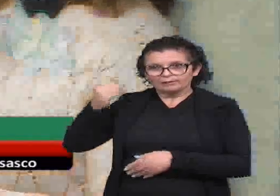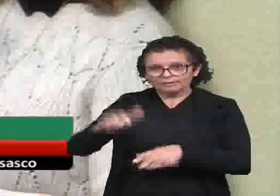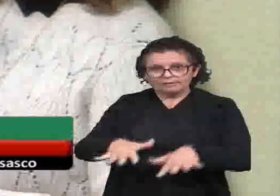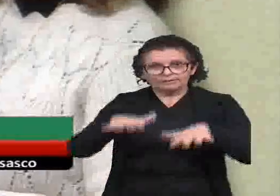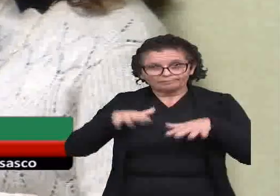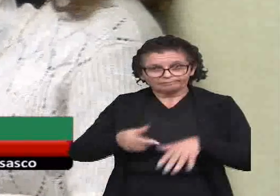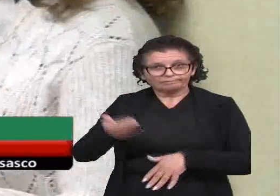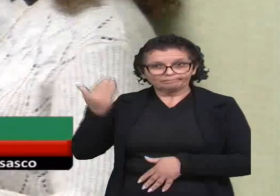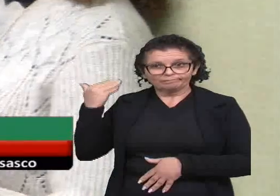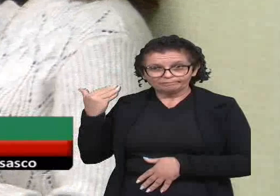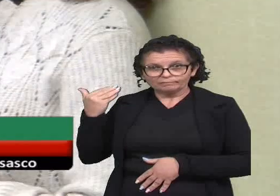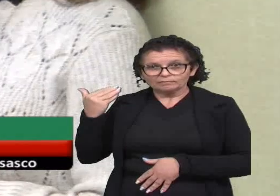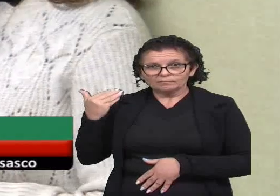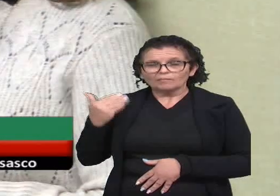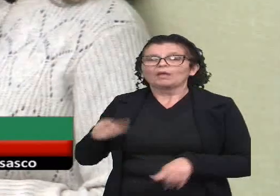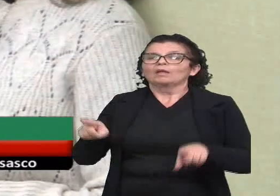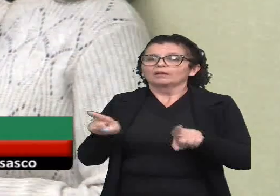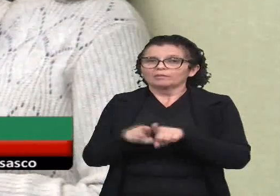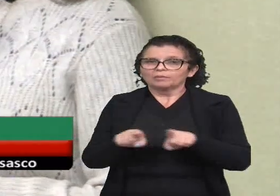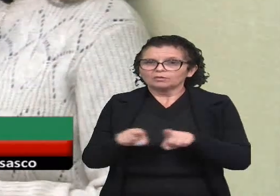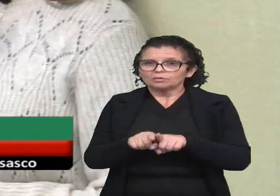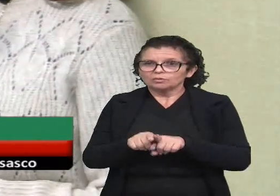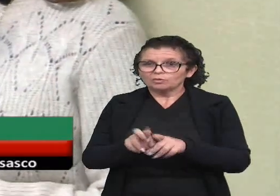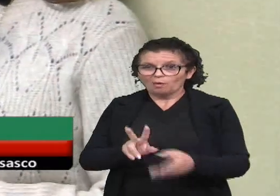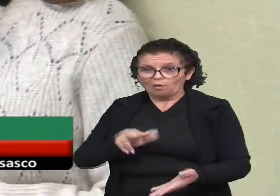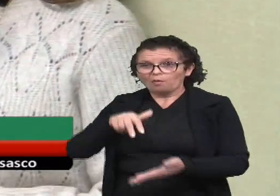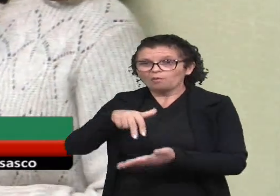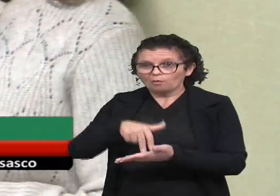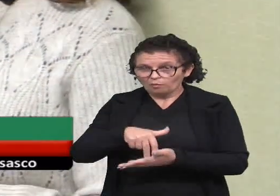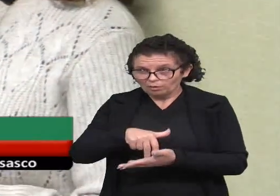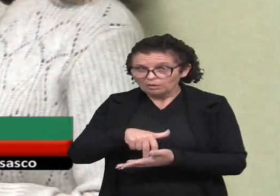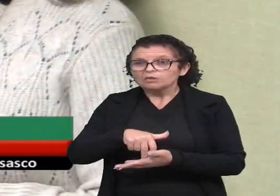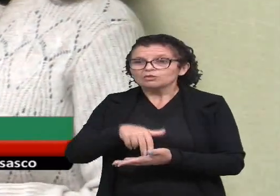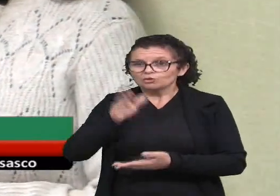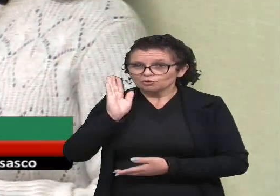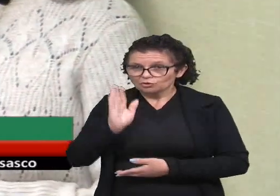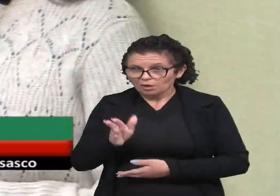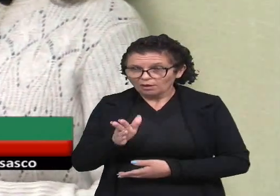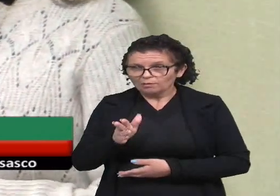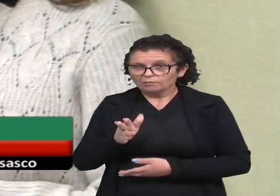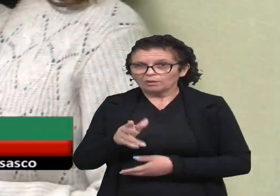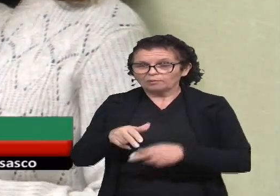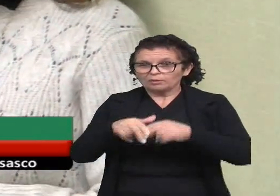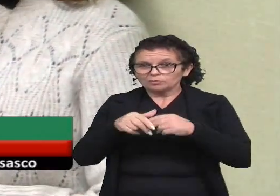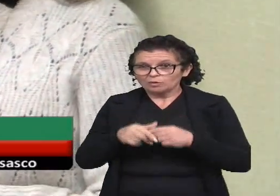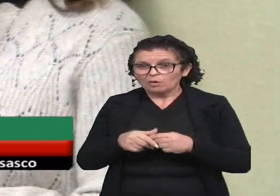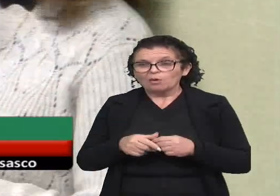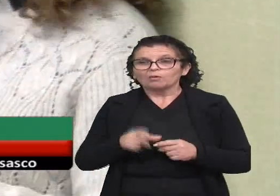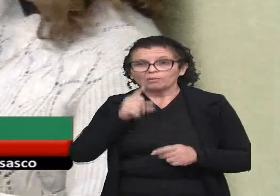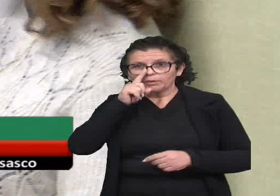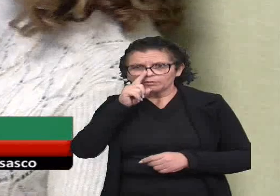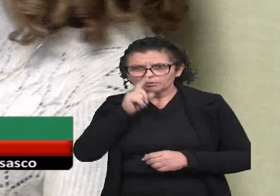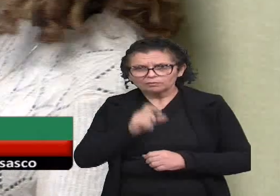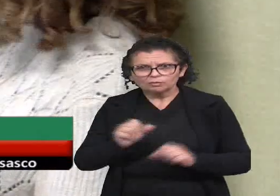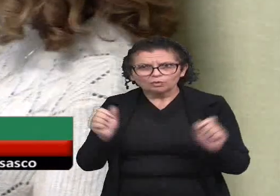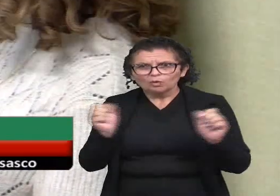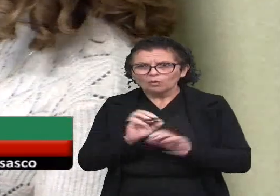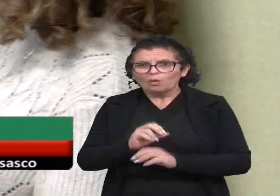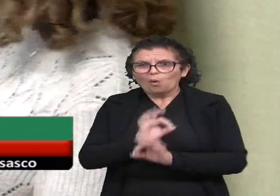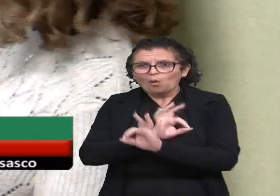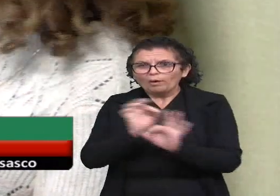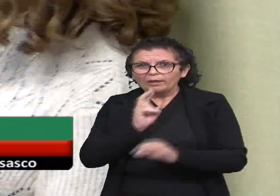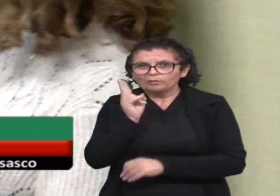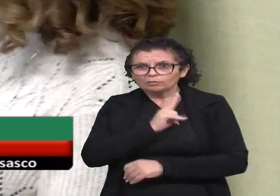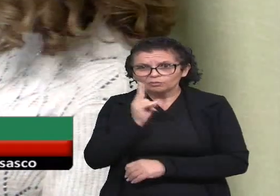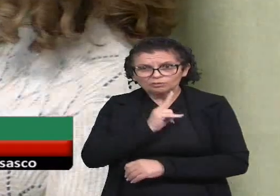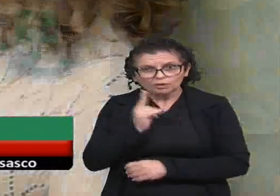anterior. Ele também já usou esse microfone para falar dos casos gravíssimos, que eu considero gravíssimos, Emerson,